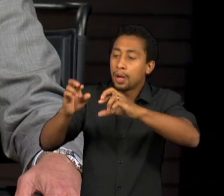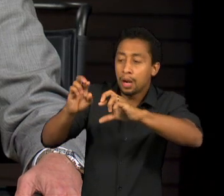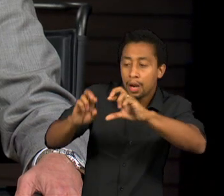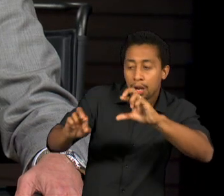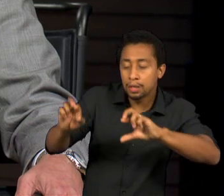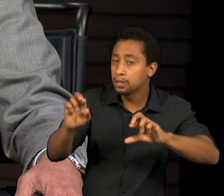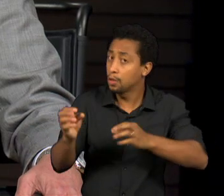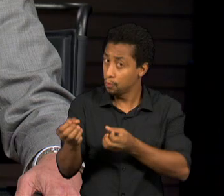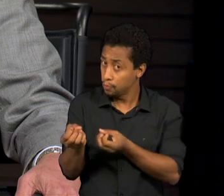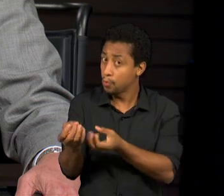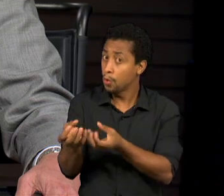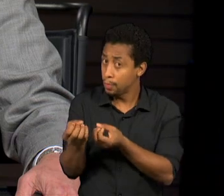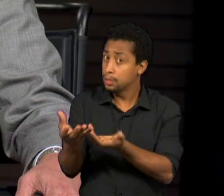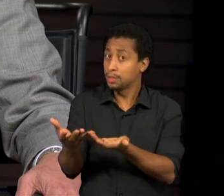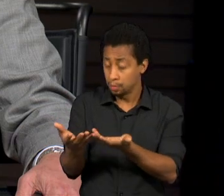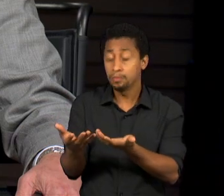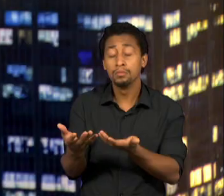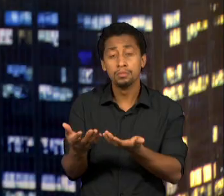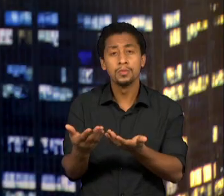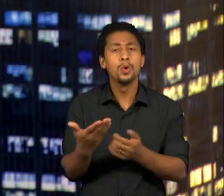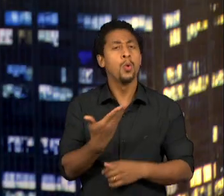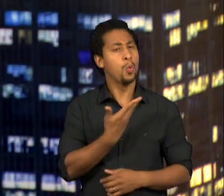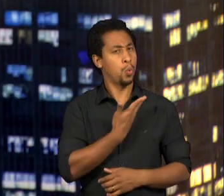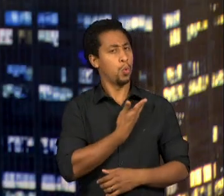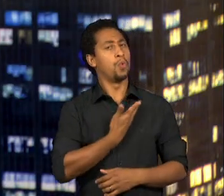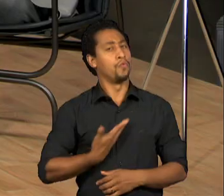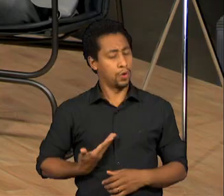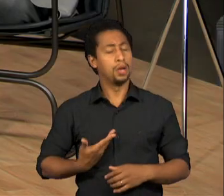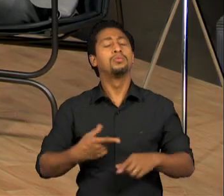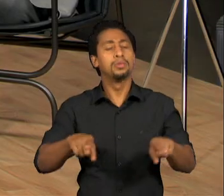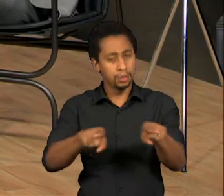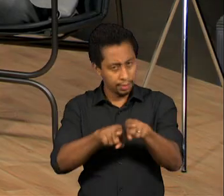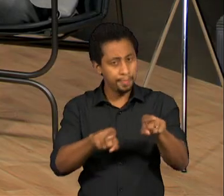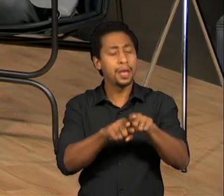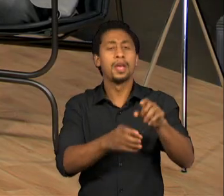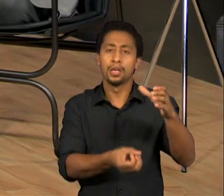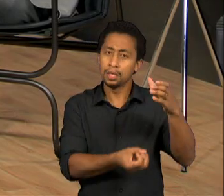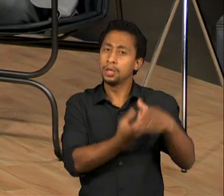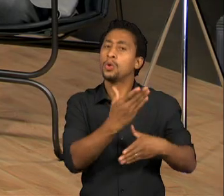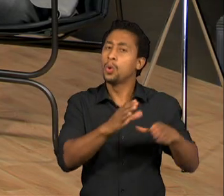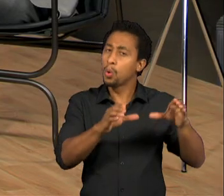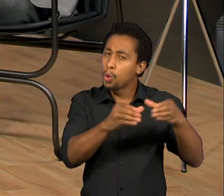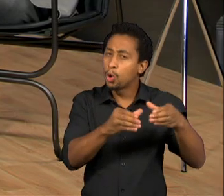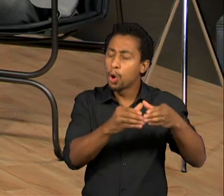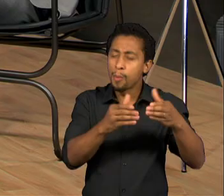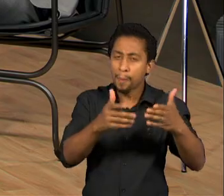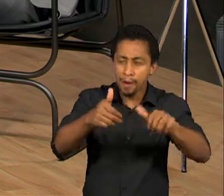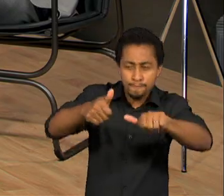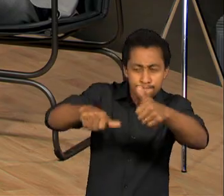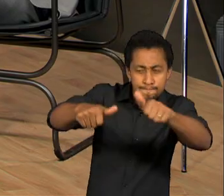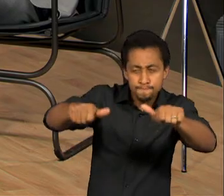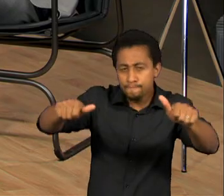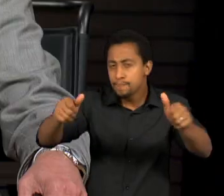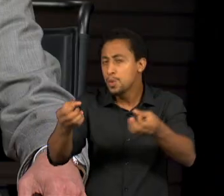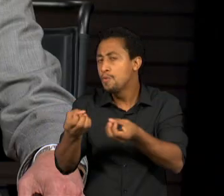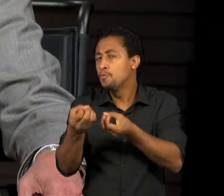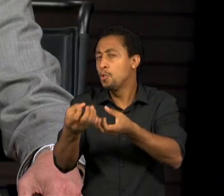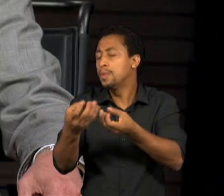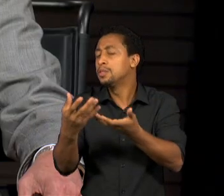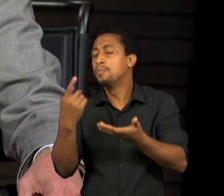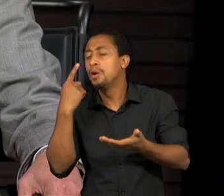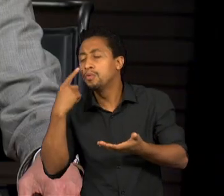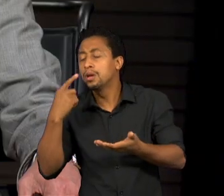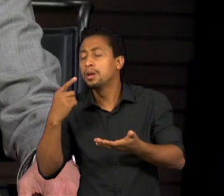ações de ordem pública, da gestão do Estado para repor as coisas no lugar.